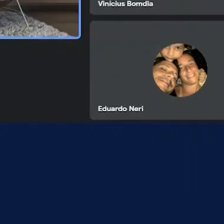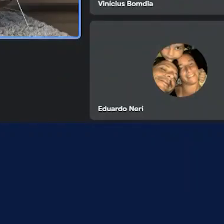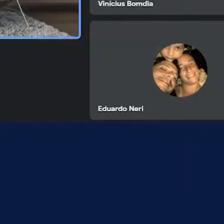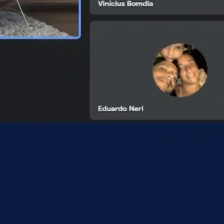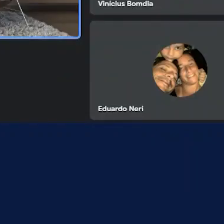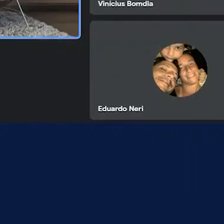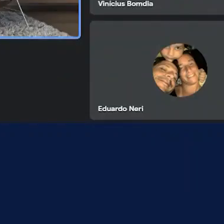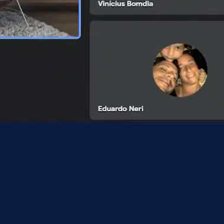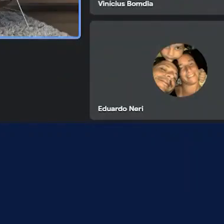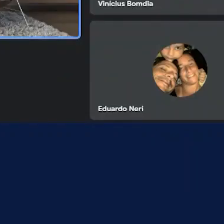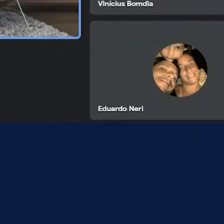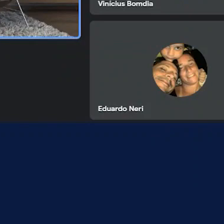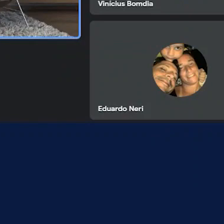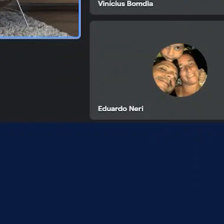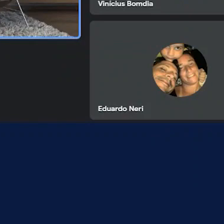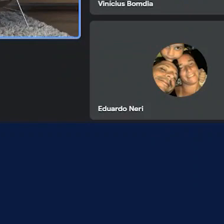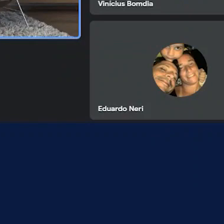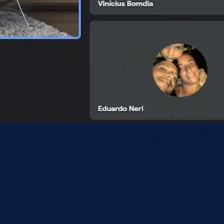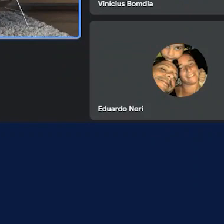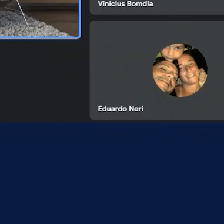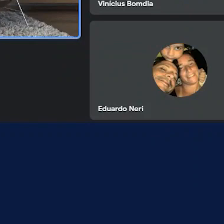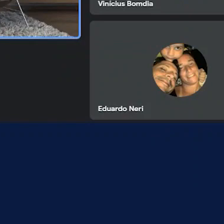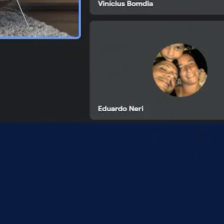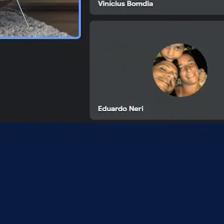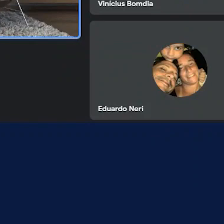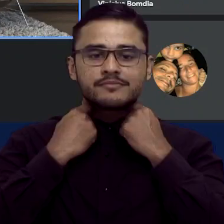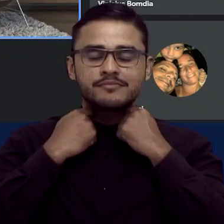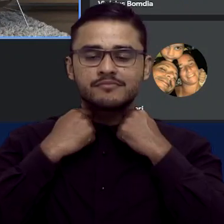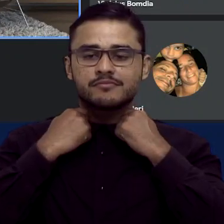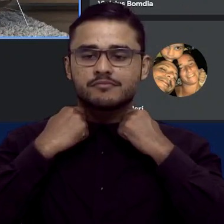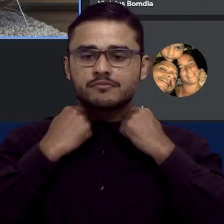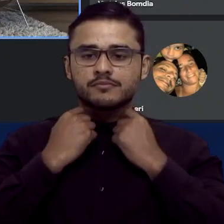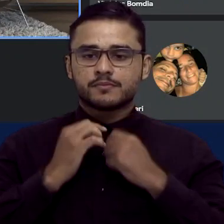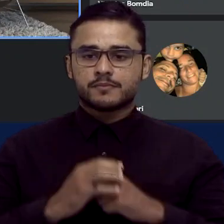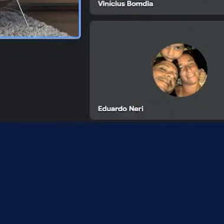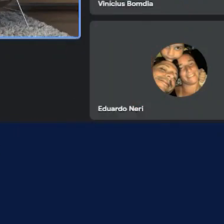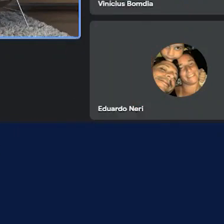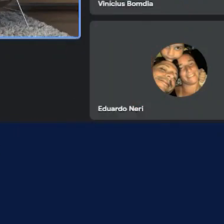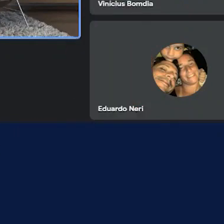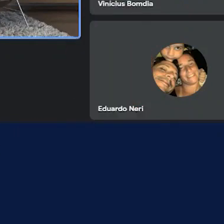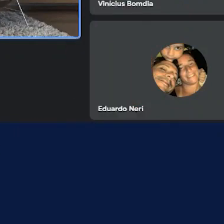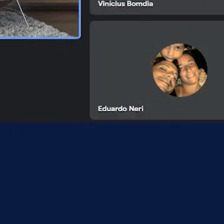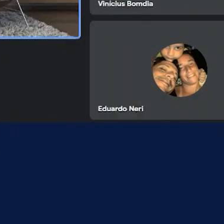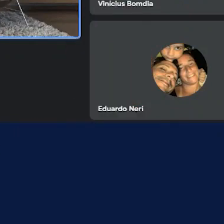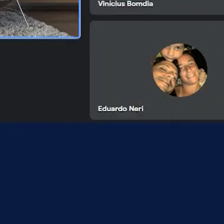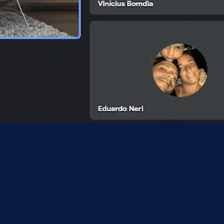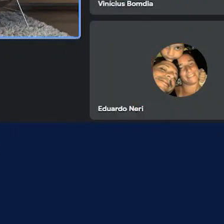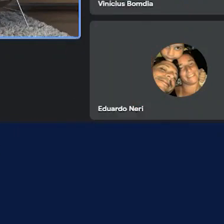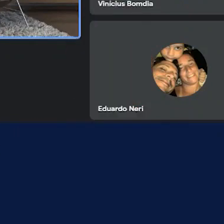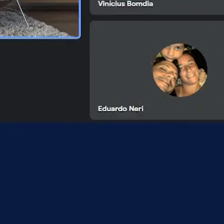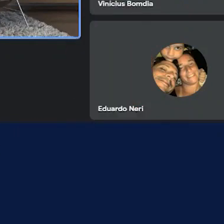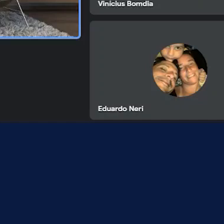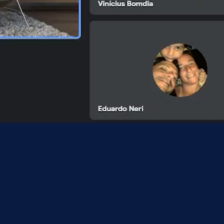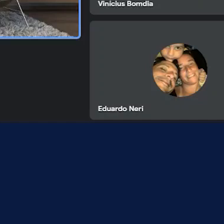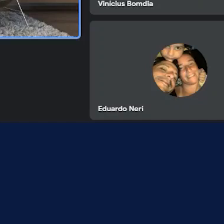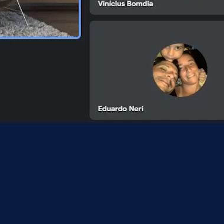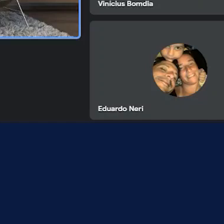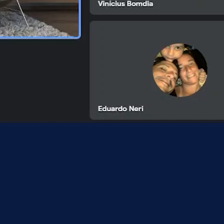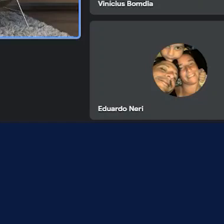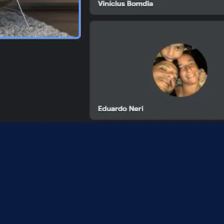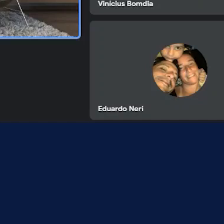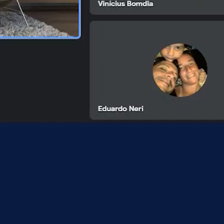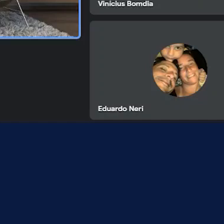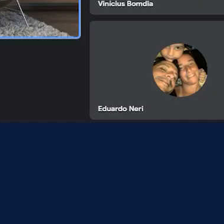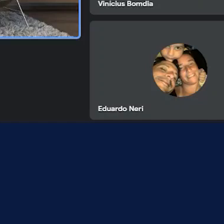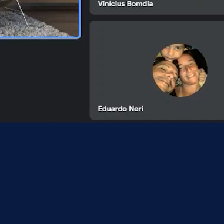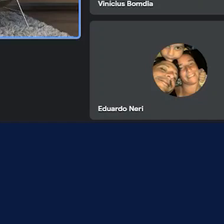Boa noite a todos. Estamos mais uma vez iniciando aqui pela Escola do Parlamento de Fortaleza mais uma